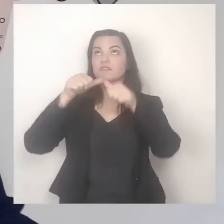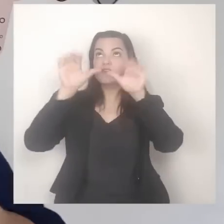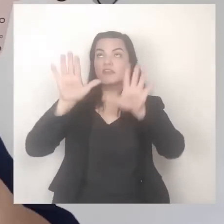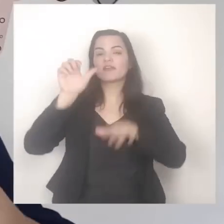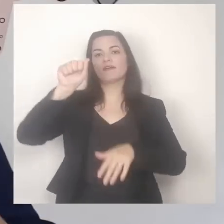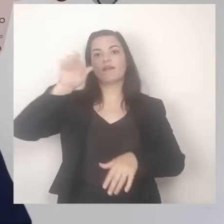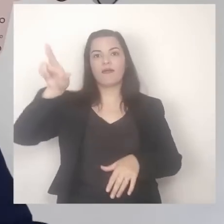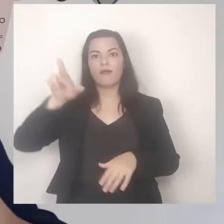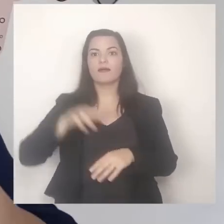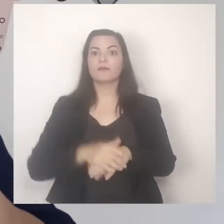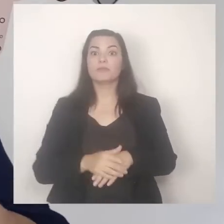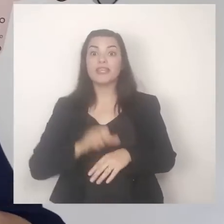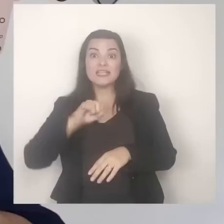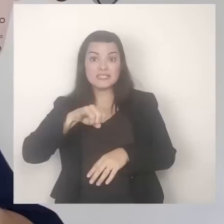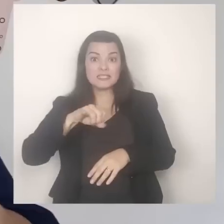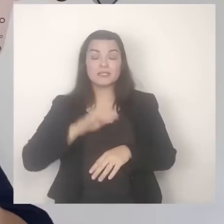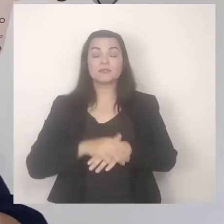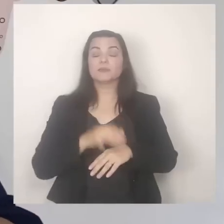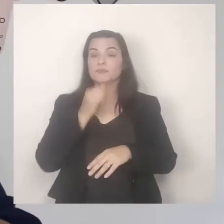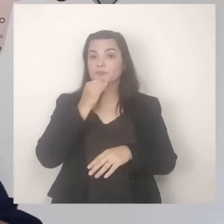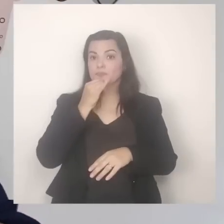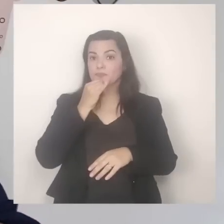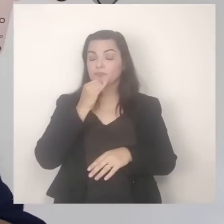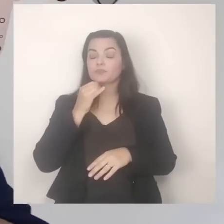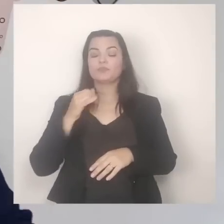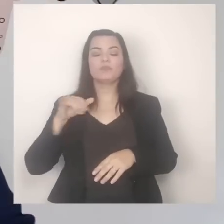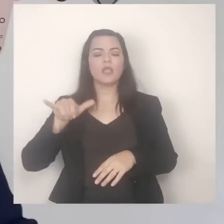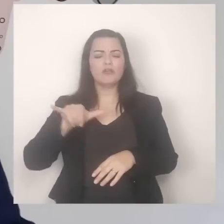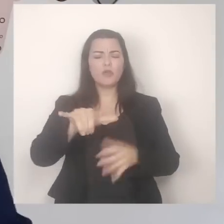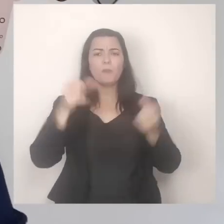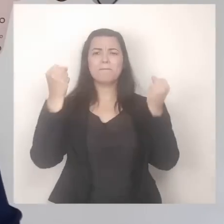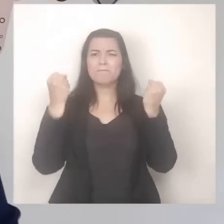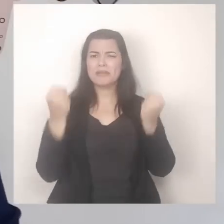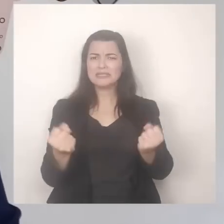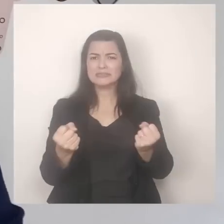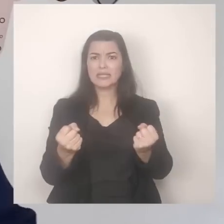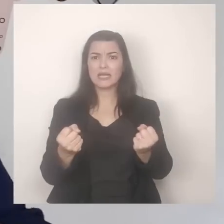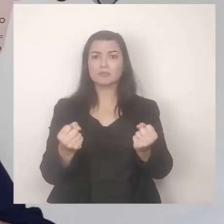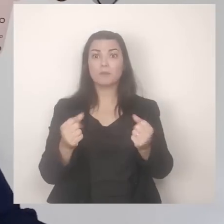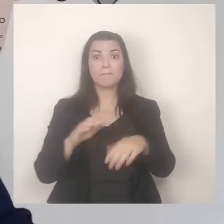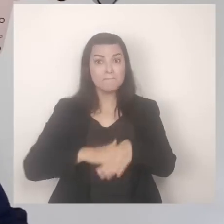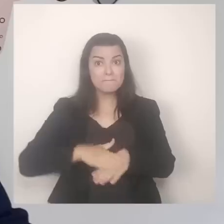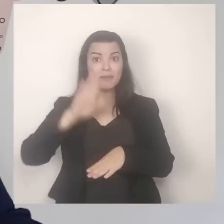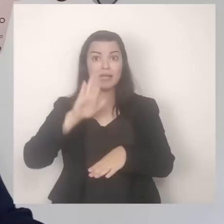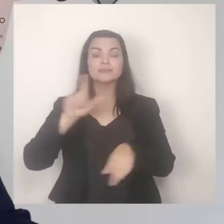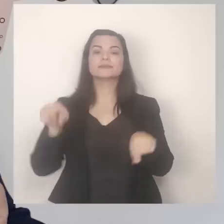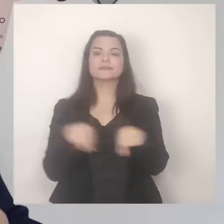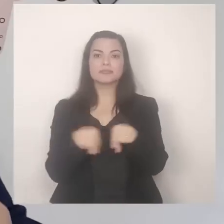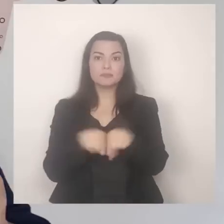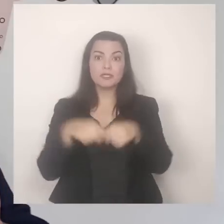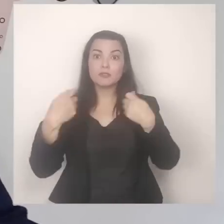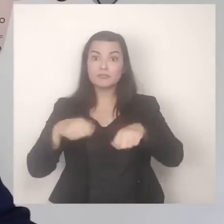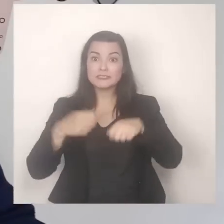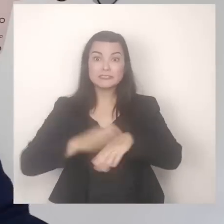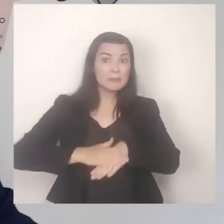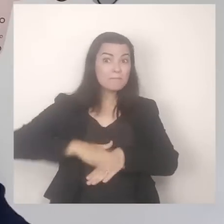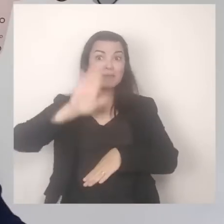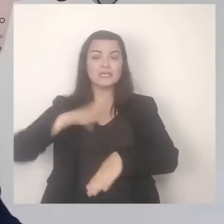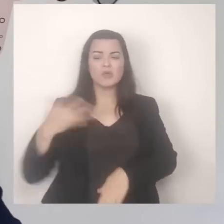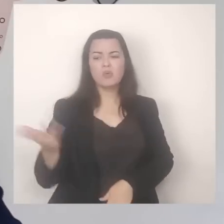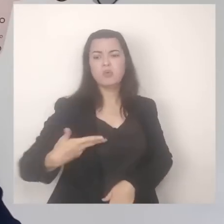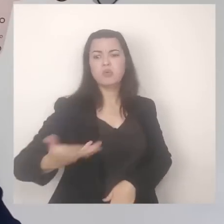só, quanto maior o peso do avião, maior deve ser a